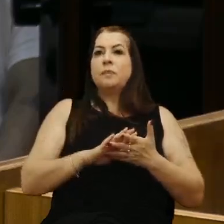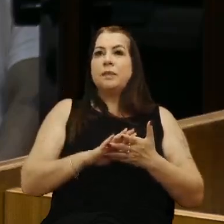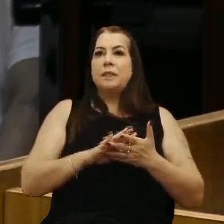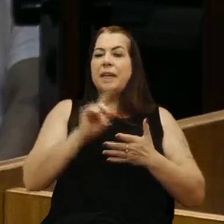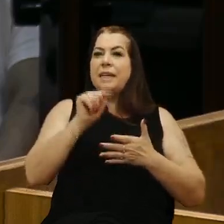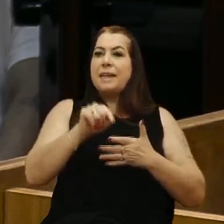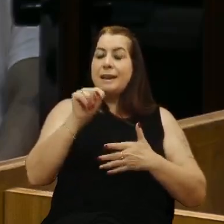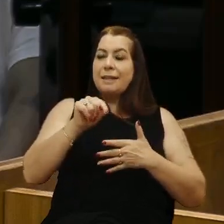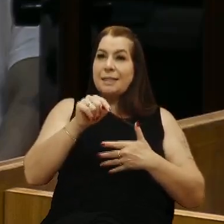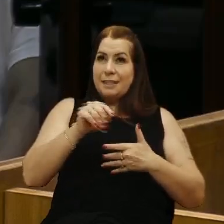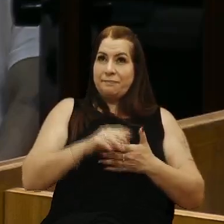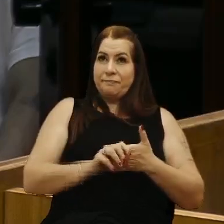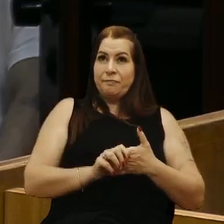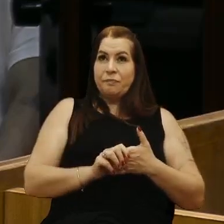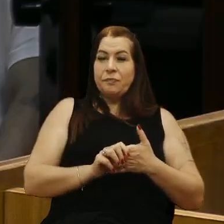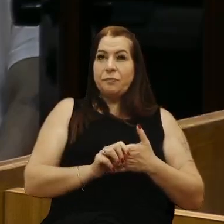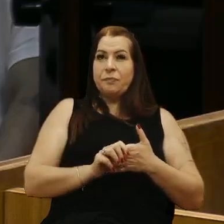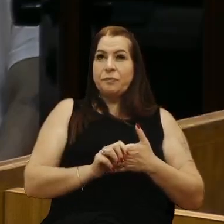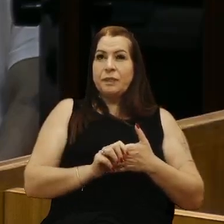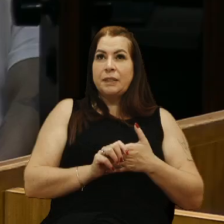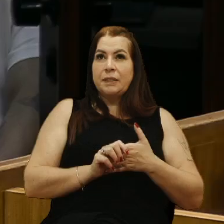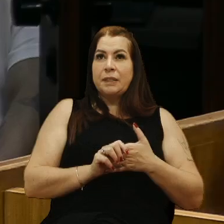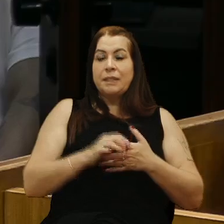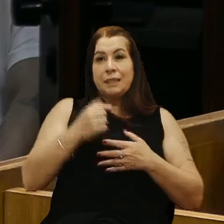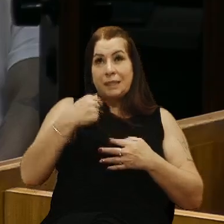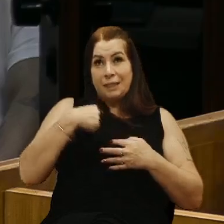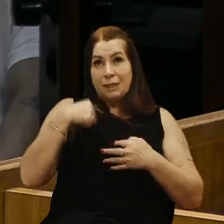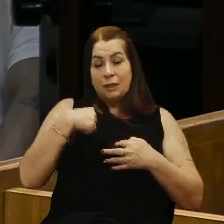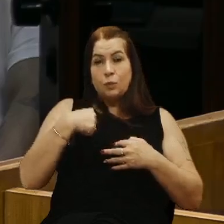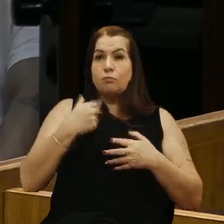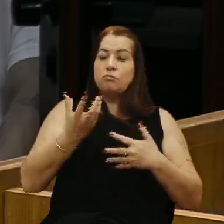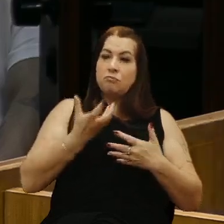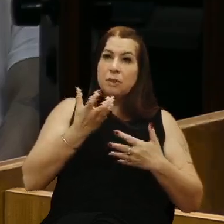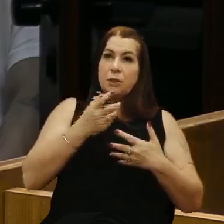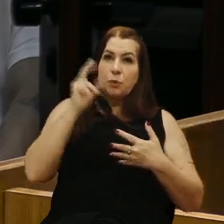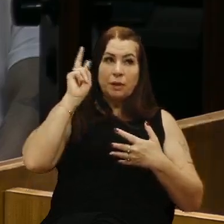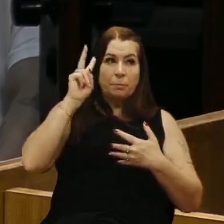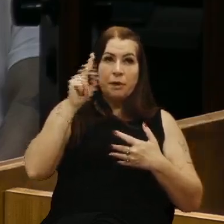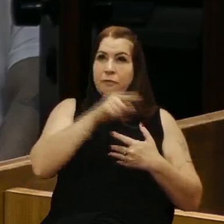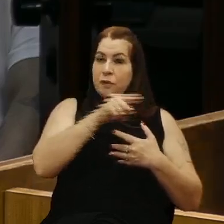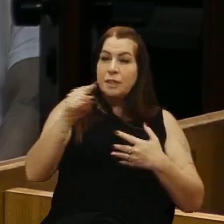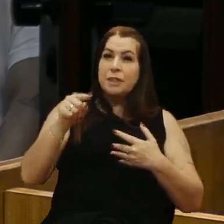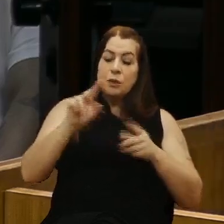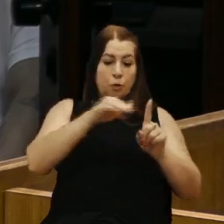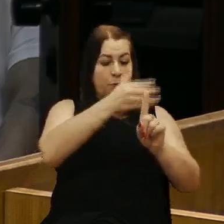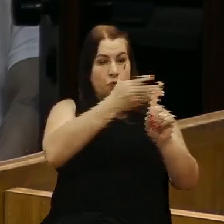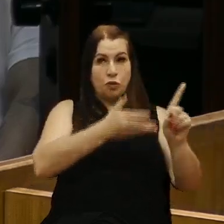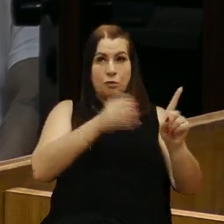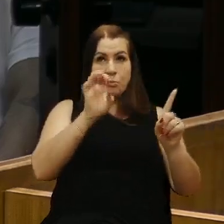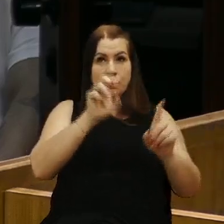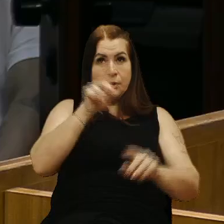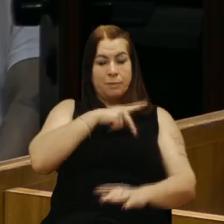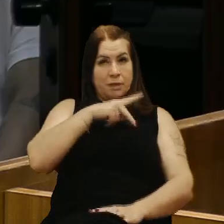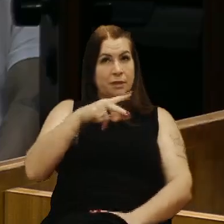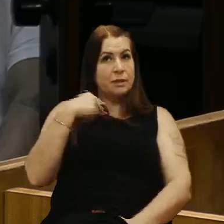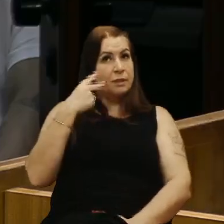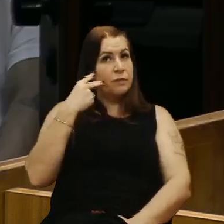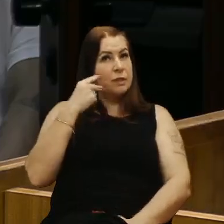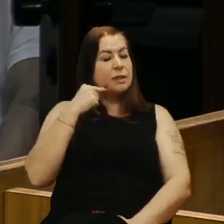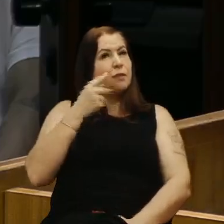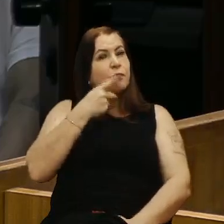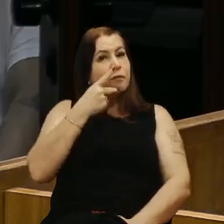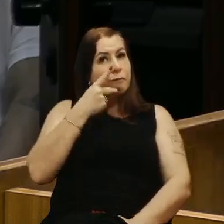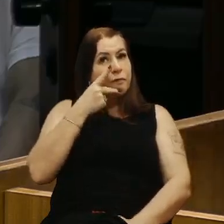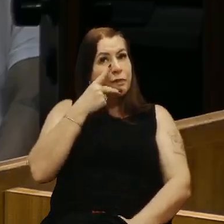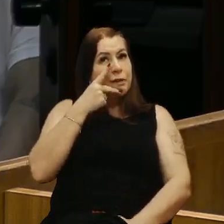que aqui, e eu quero relembrar, nós homenageamos ex-presidentes, ex-vereadores, e ouvi uma